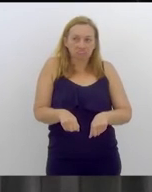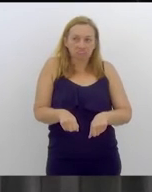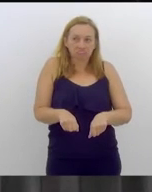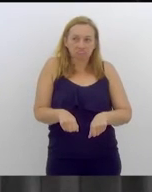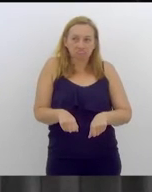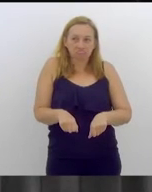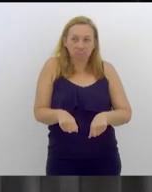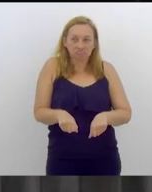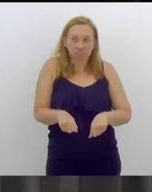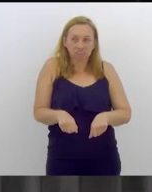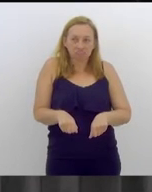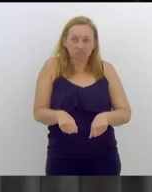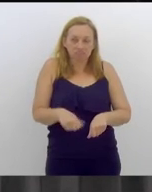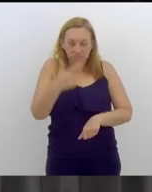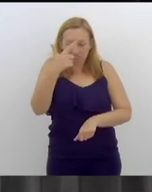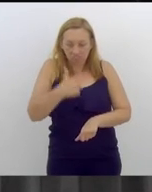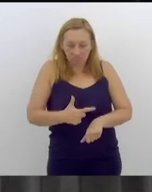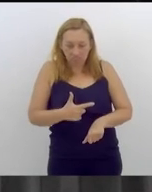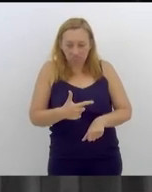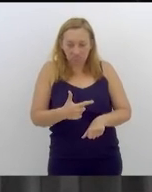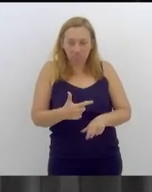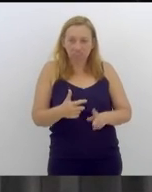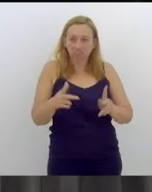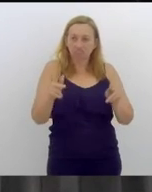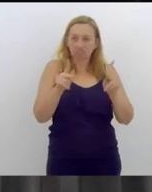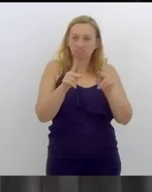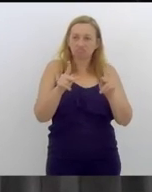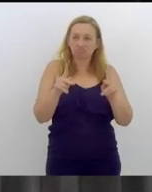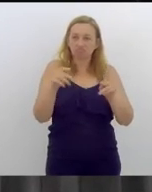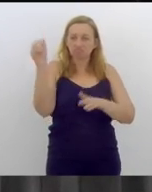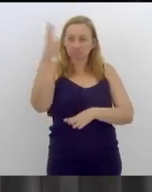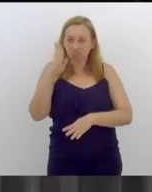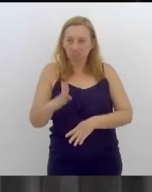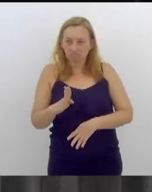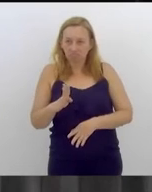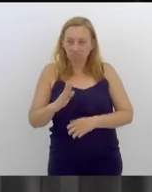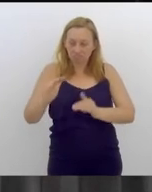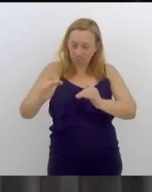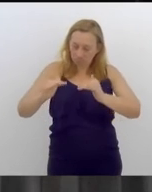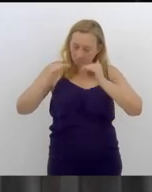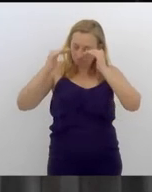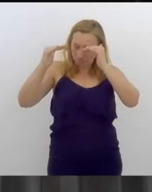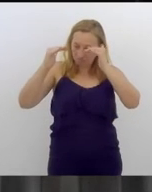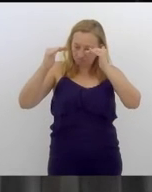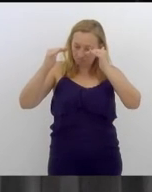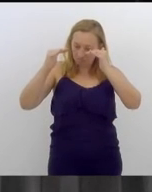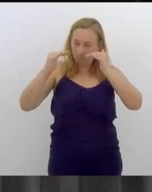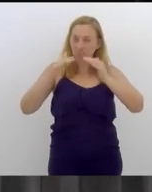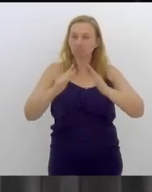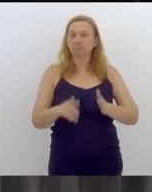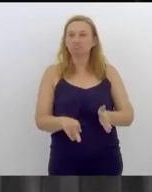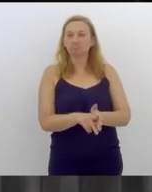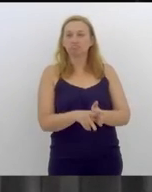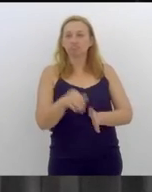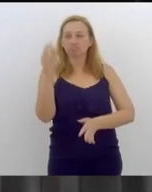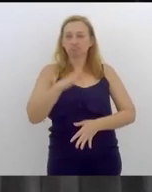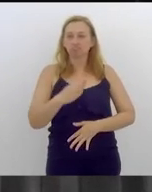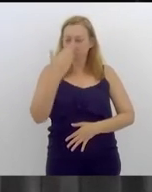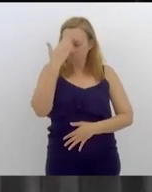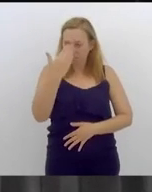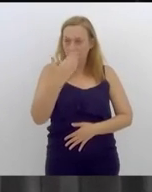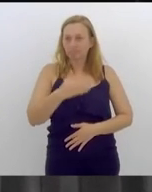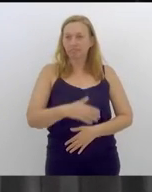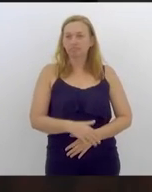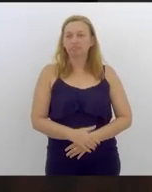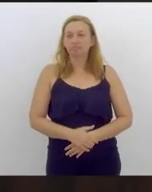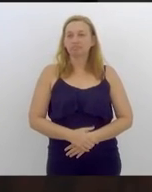ser o Brasil que todos nós desejamos o Brasil soberano e dos brasileiros Muito obrigado